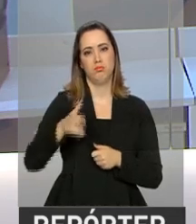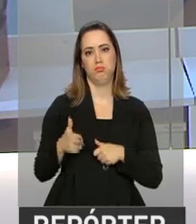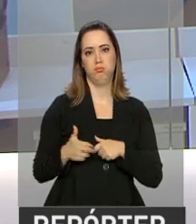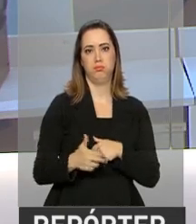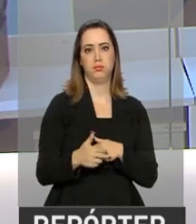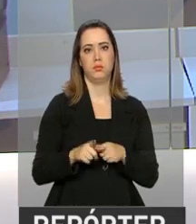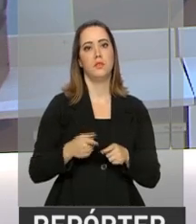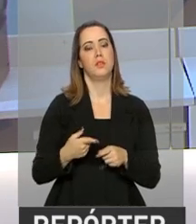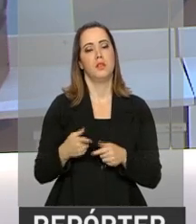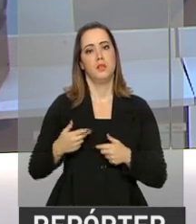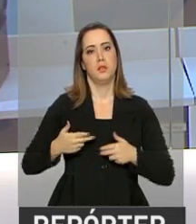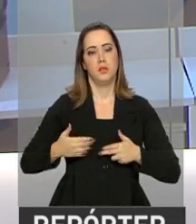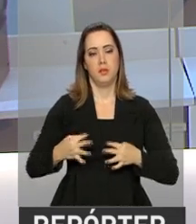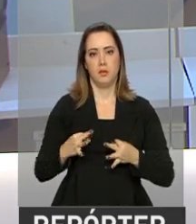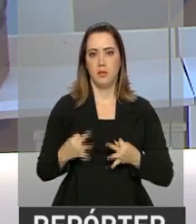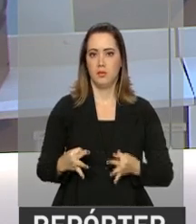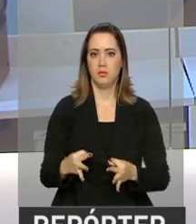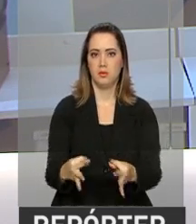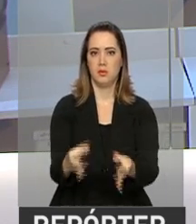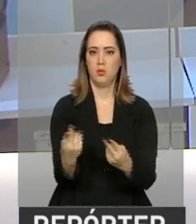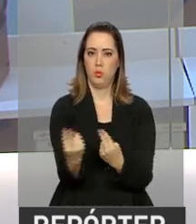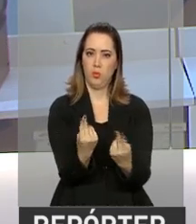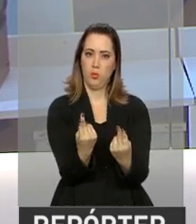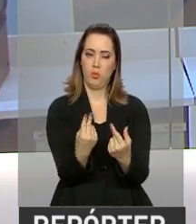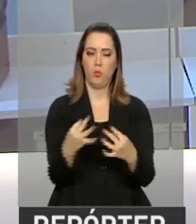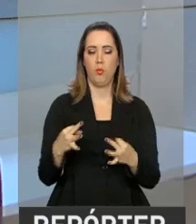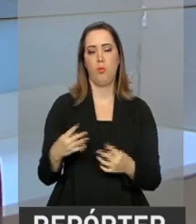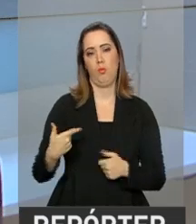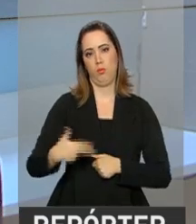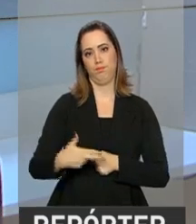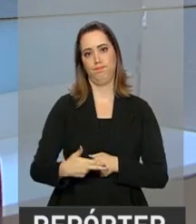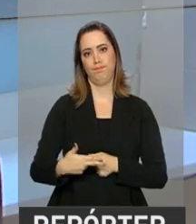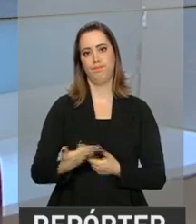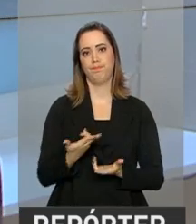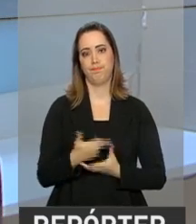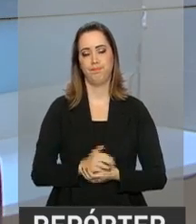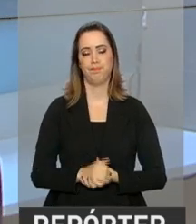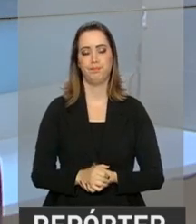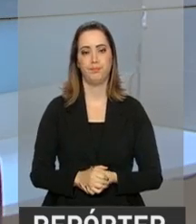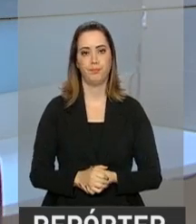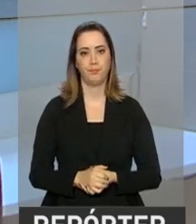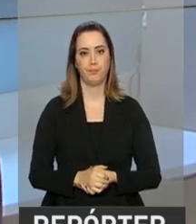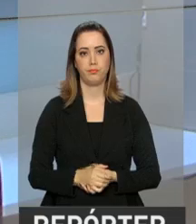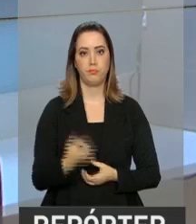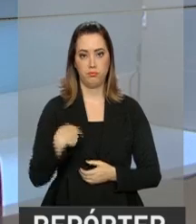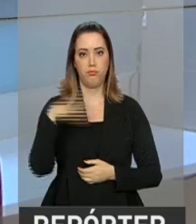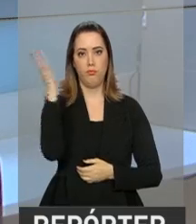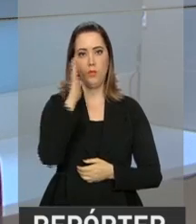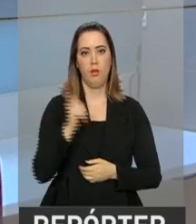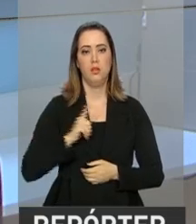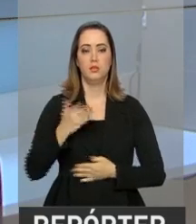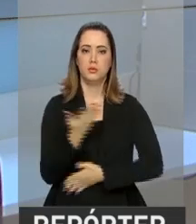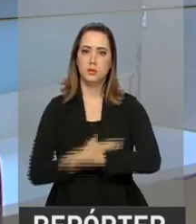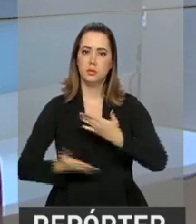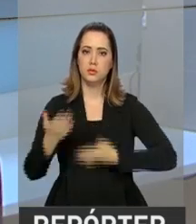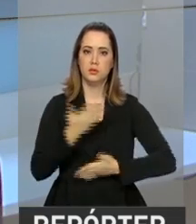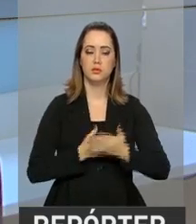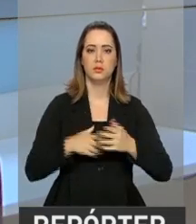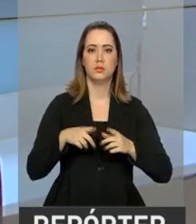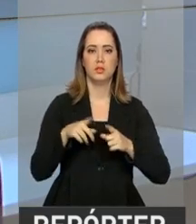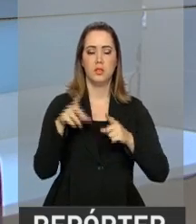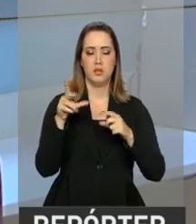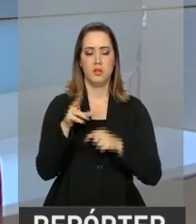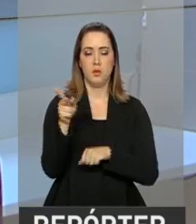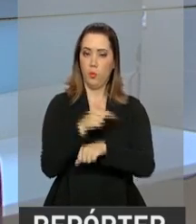proliferação do uso dessa tecnologia como arma e o Brasil também está em negociação com o Japão em uma